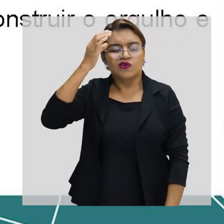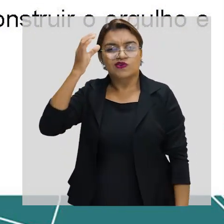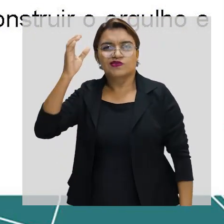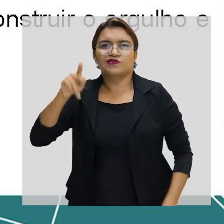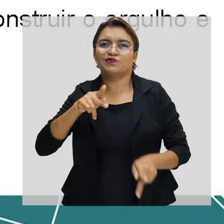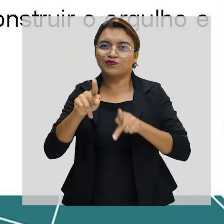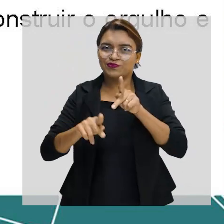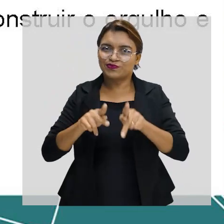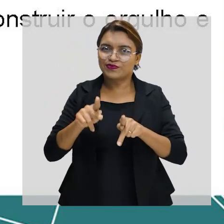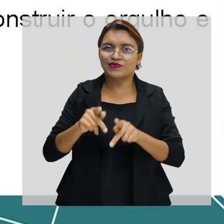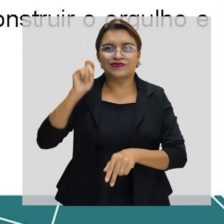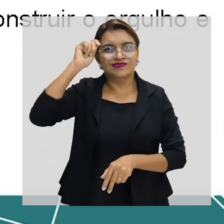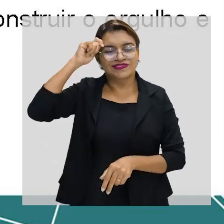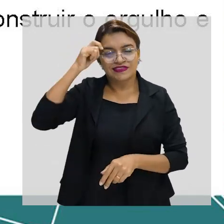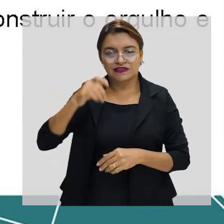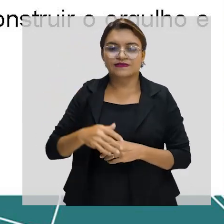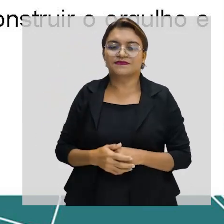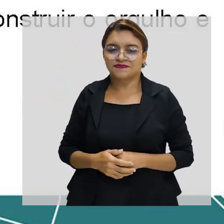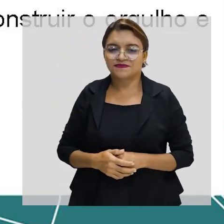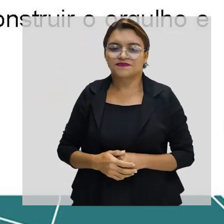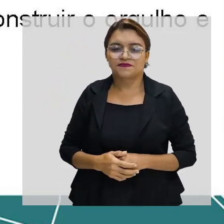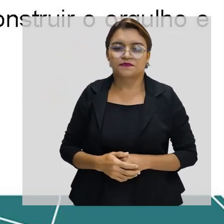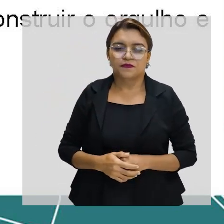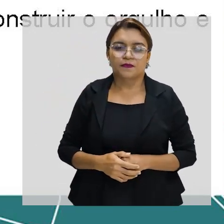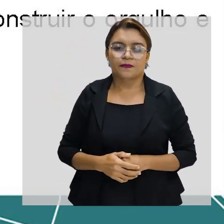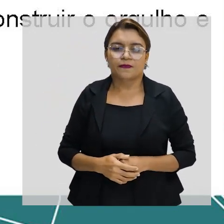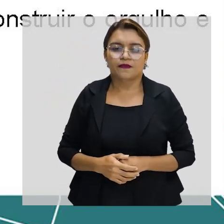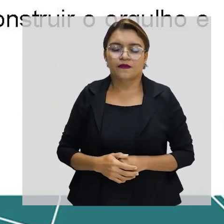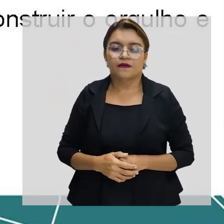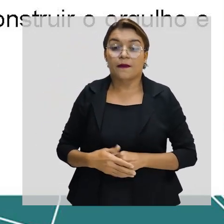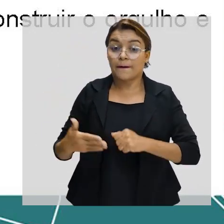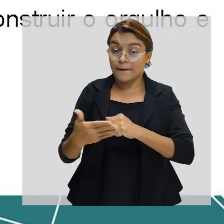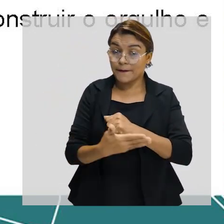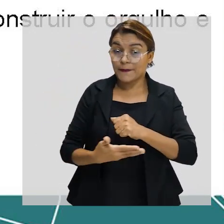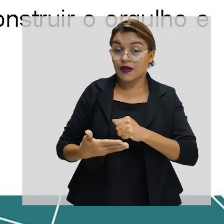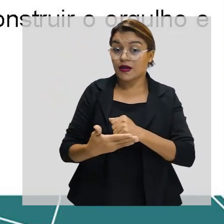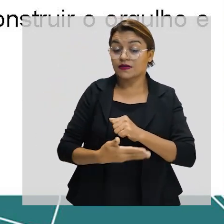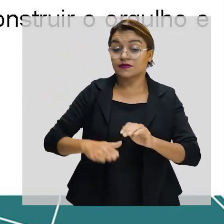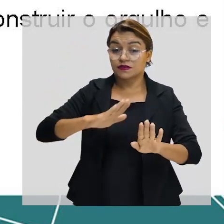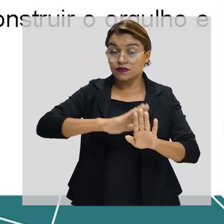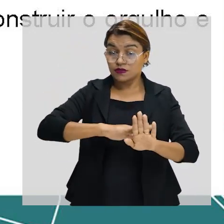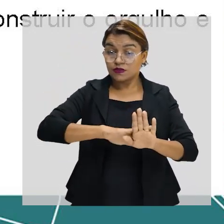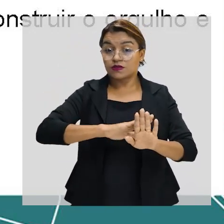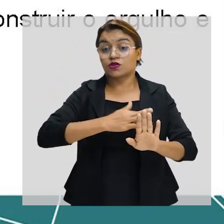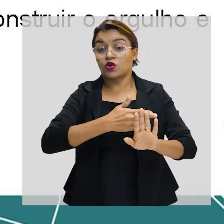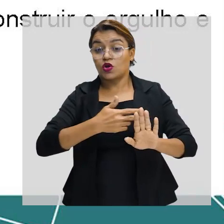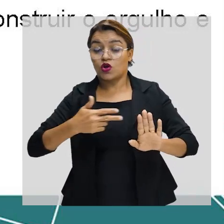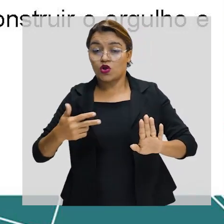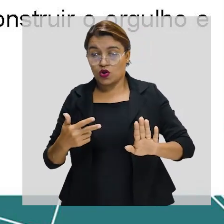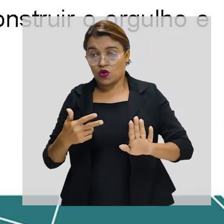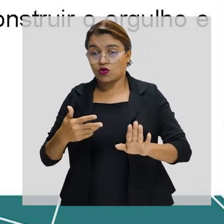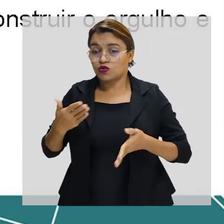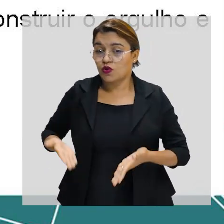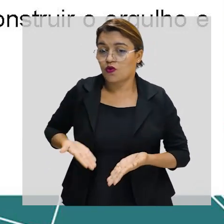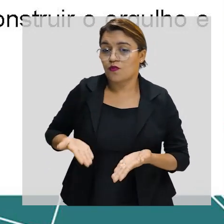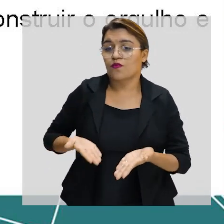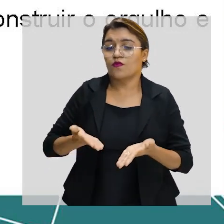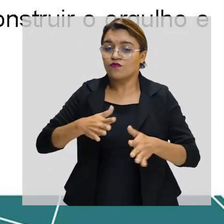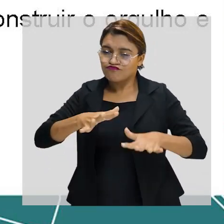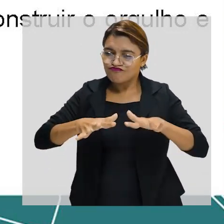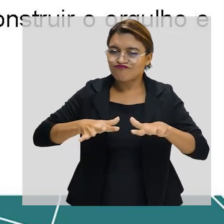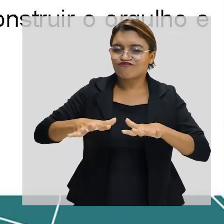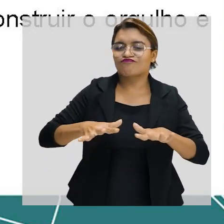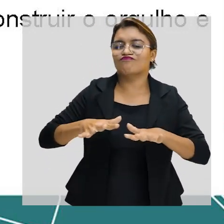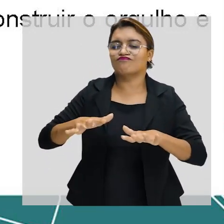dos povos negros. Nada mais justo, né? É a base ideológica que vai impulsionar o movimento independentista na